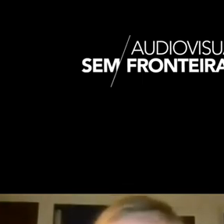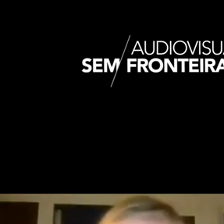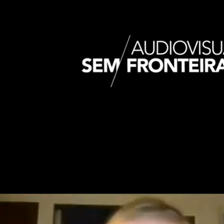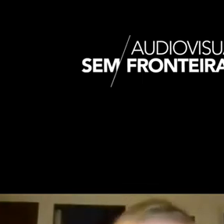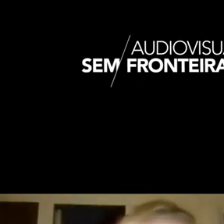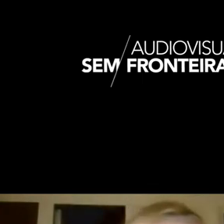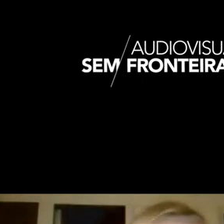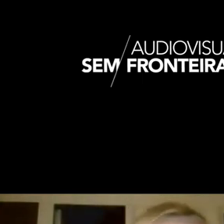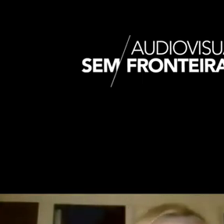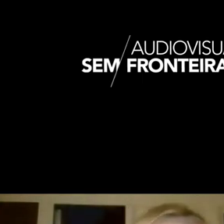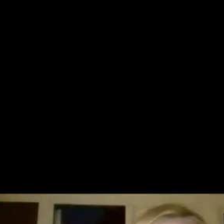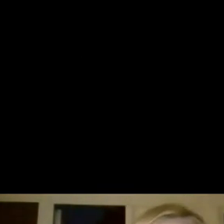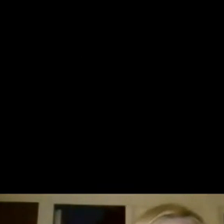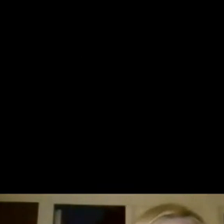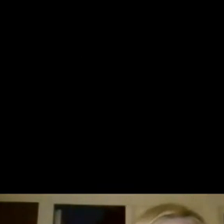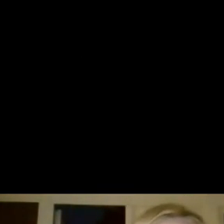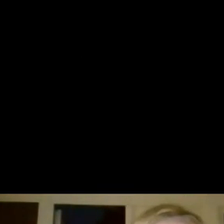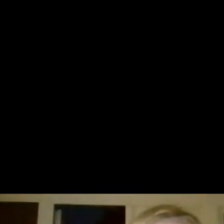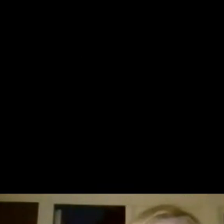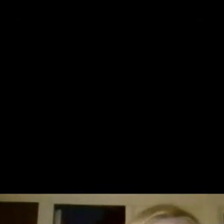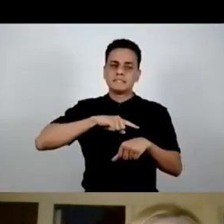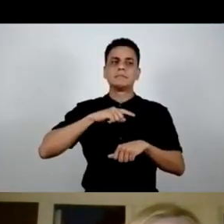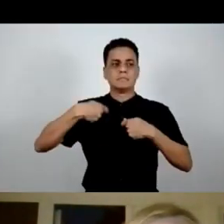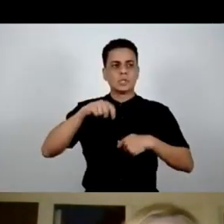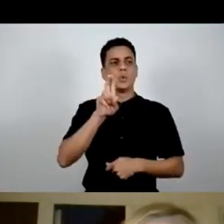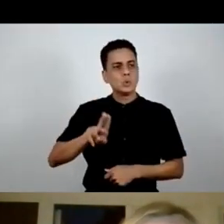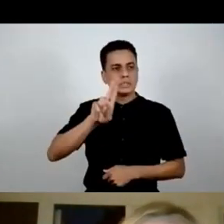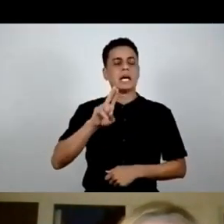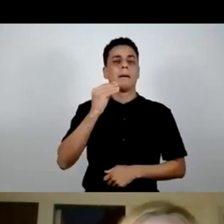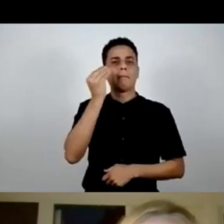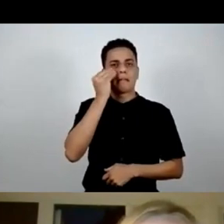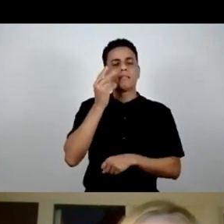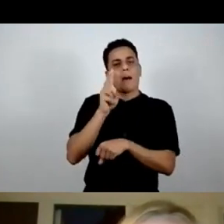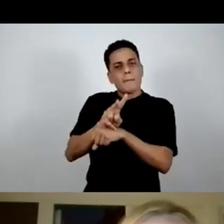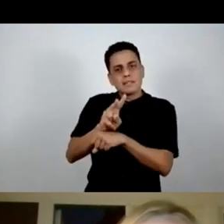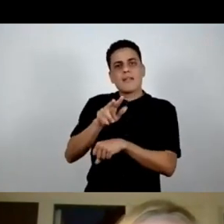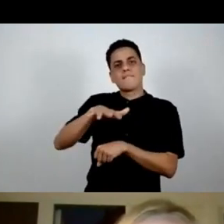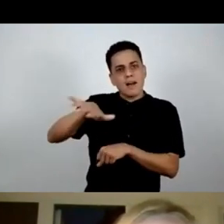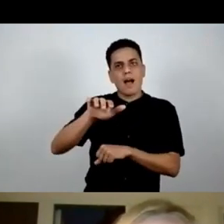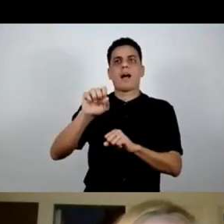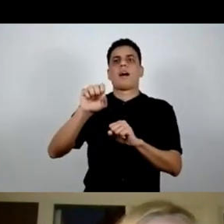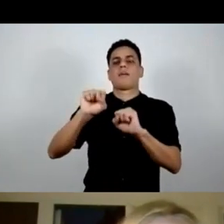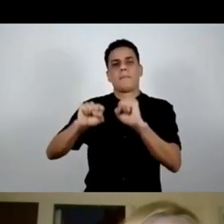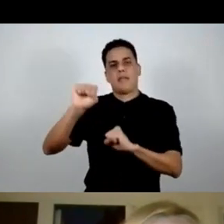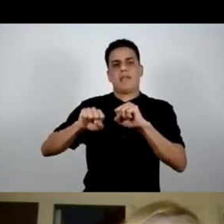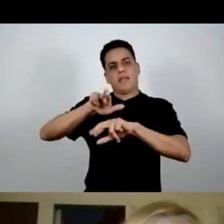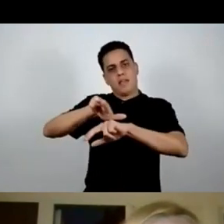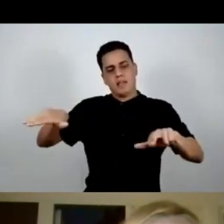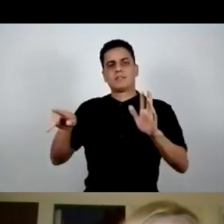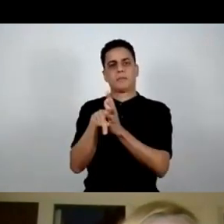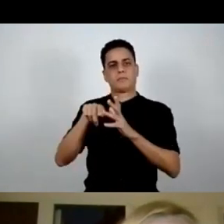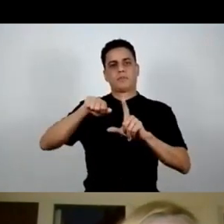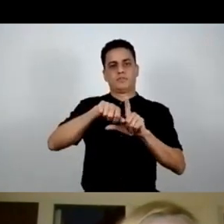nosso alcance para tentar preservar a indústria, né, da melhor maneira que a